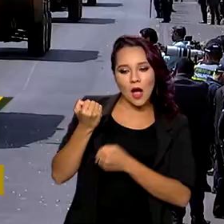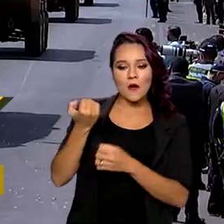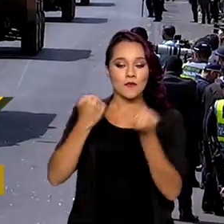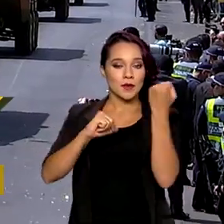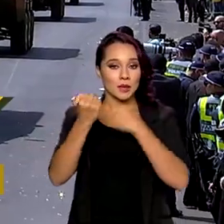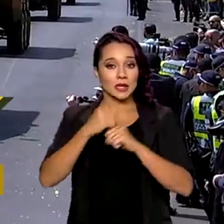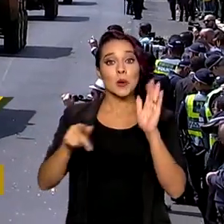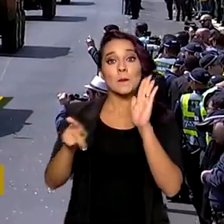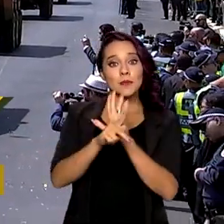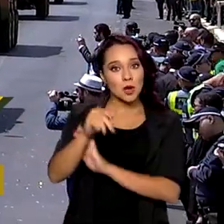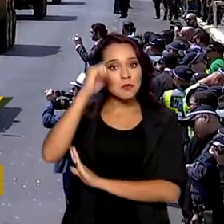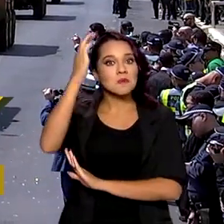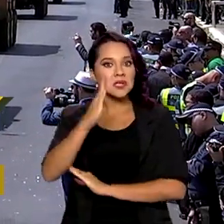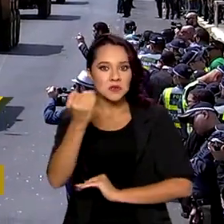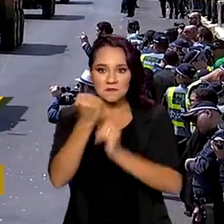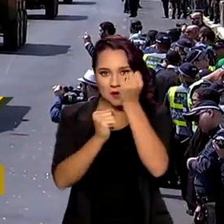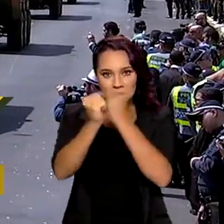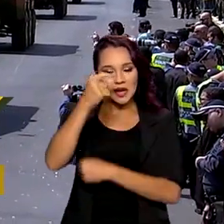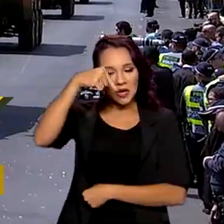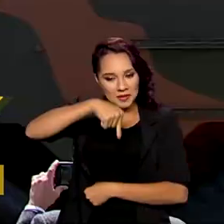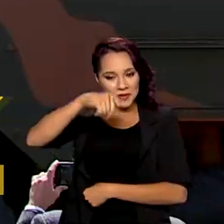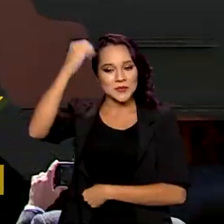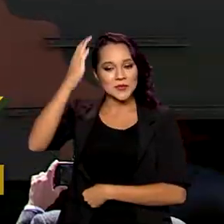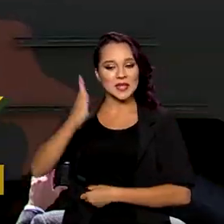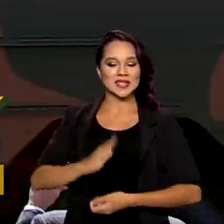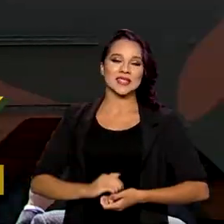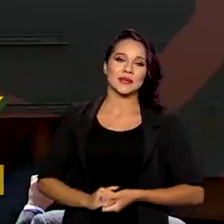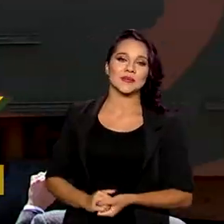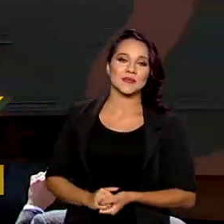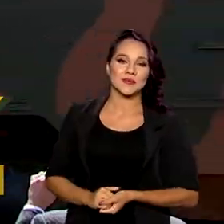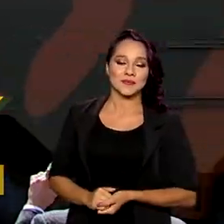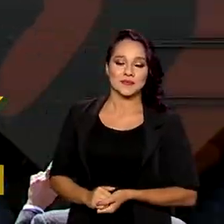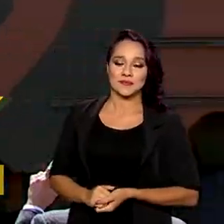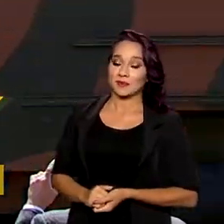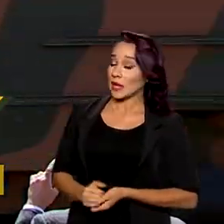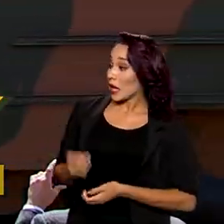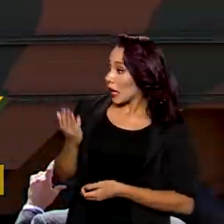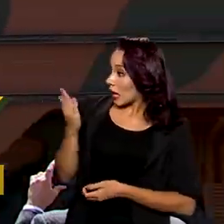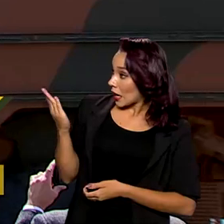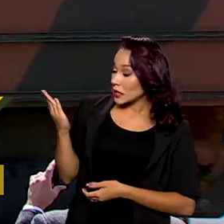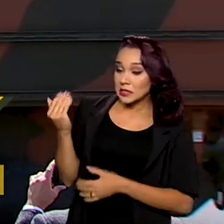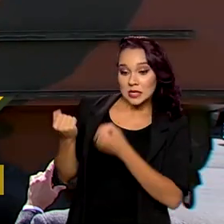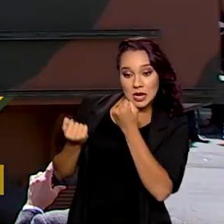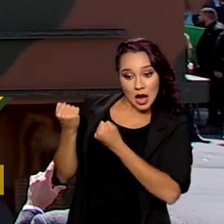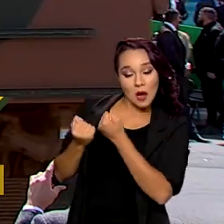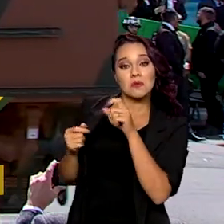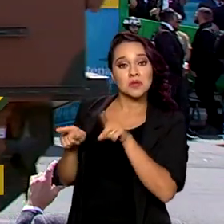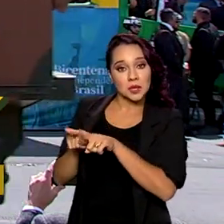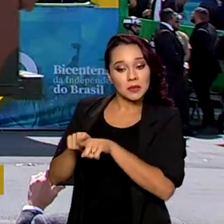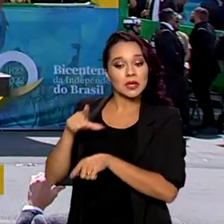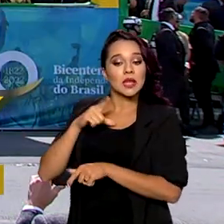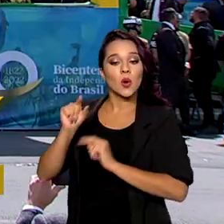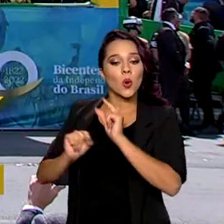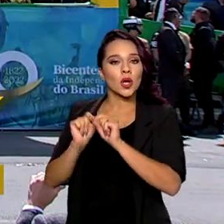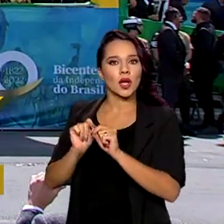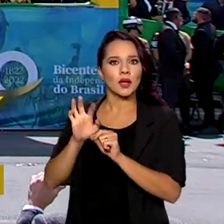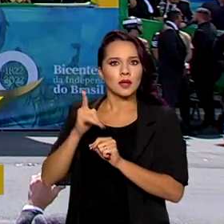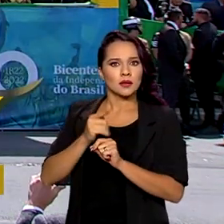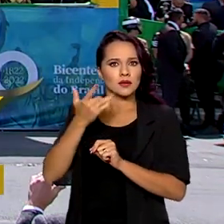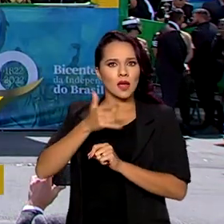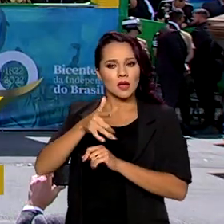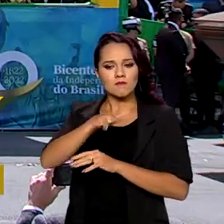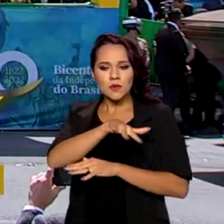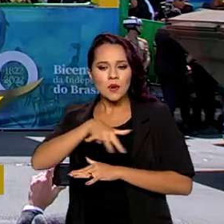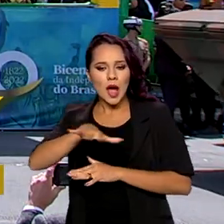fabricação nacional. Né? Da Iveco. Esse carro também ele possui um gerenciador do